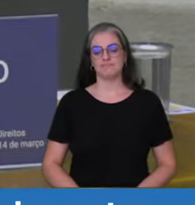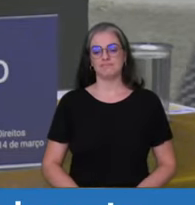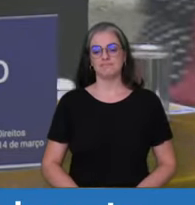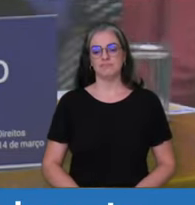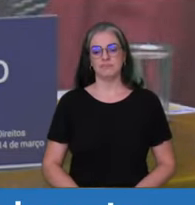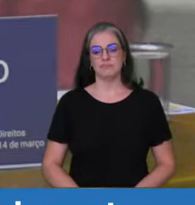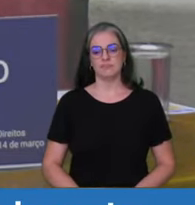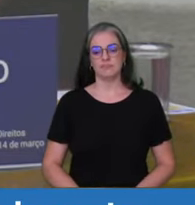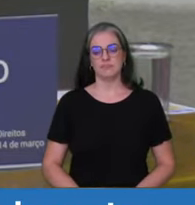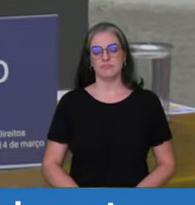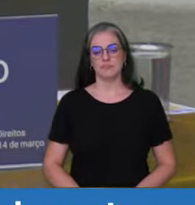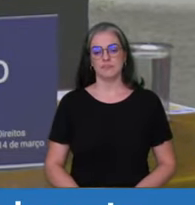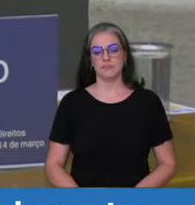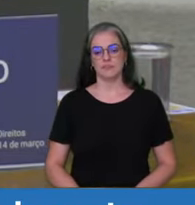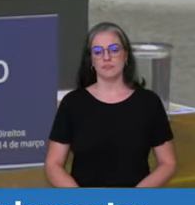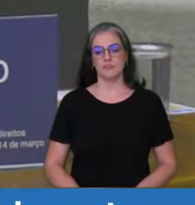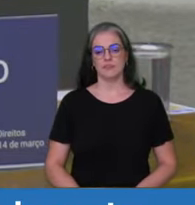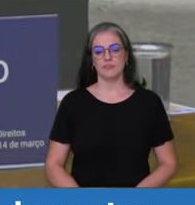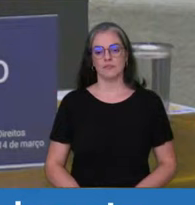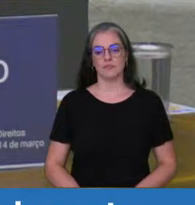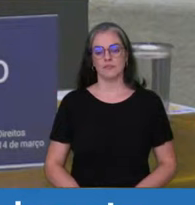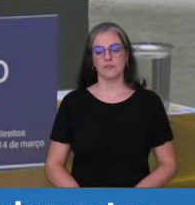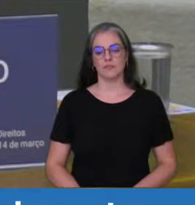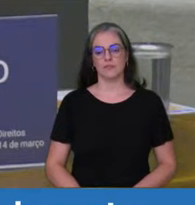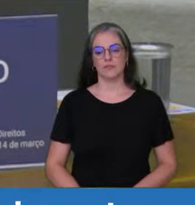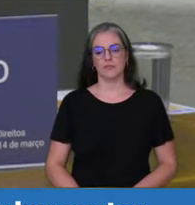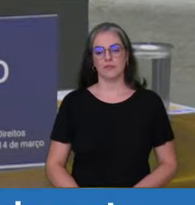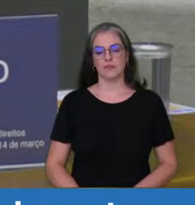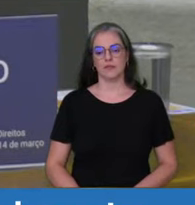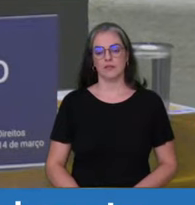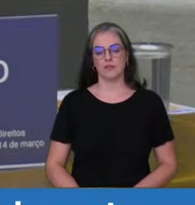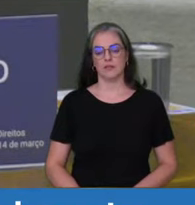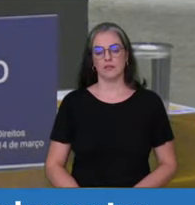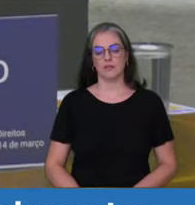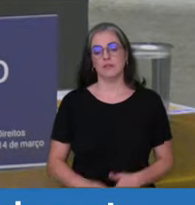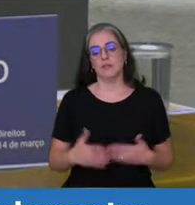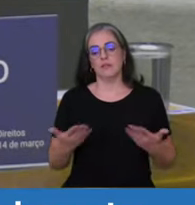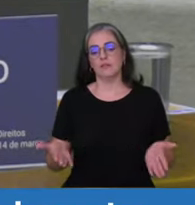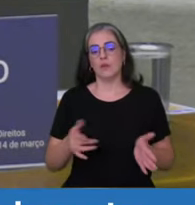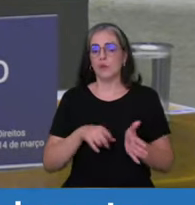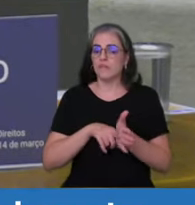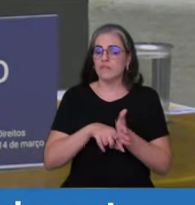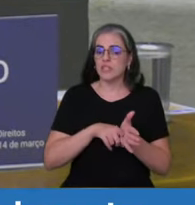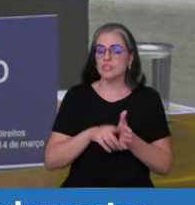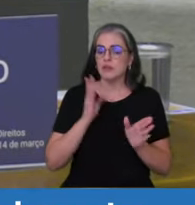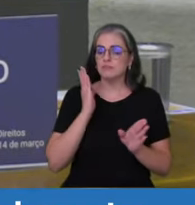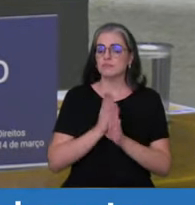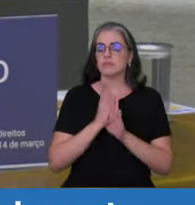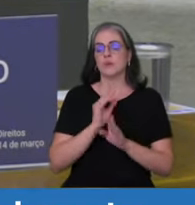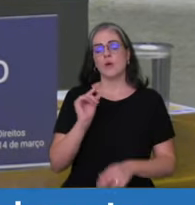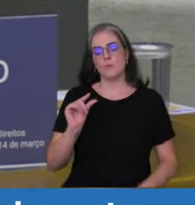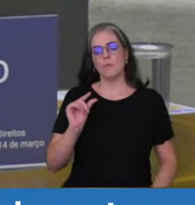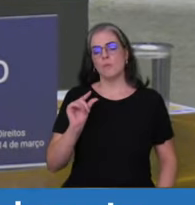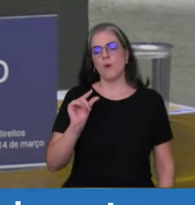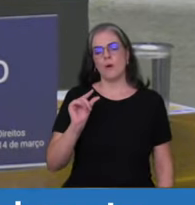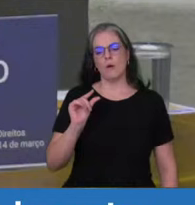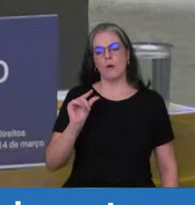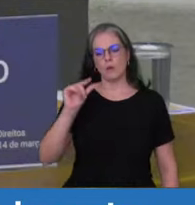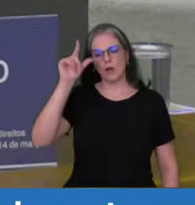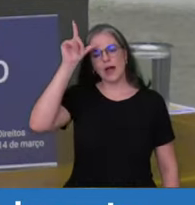Então, essa entrega dessa investigação também traz um certo alívio, né? Mas não para por aqui. Eu acho